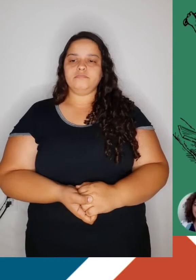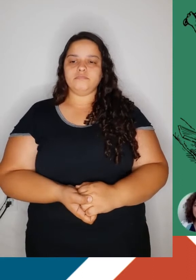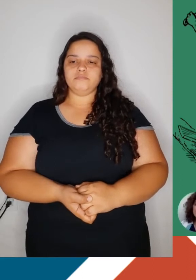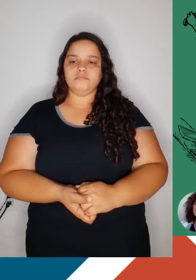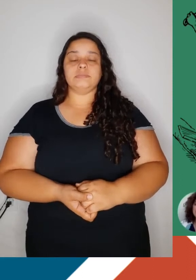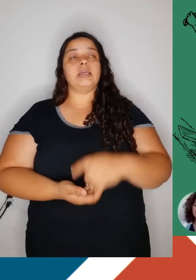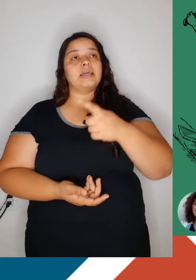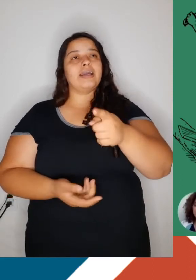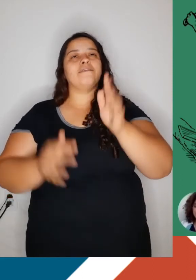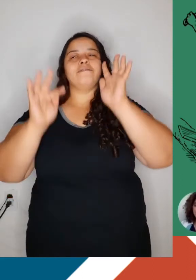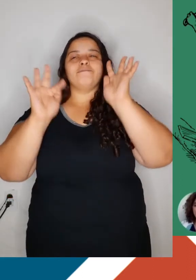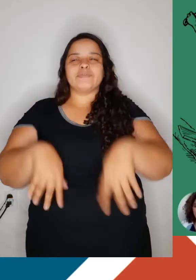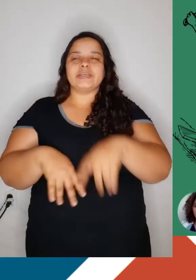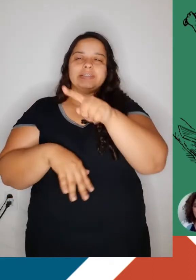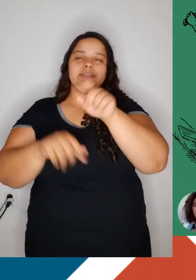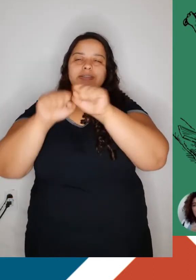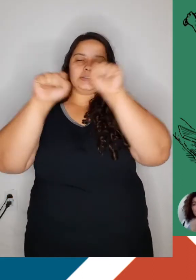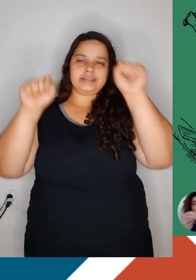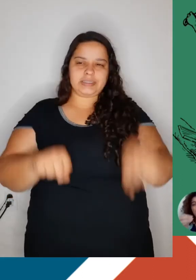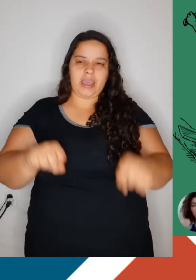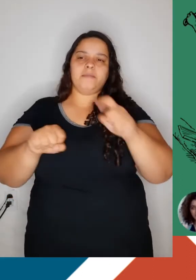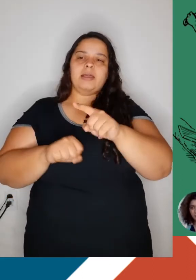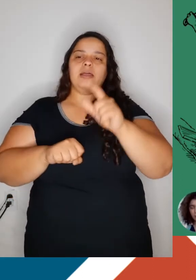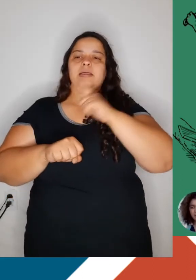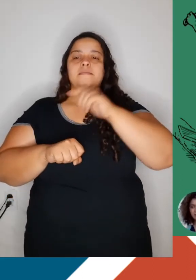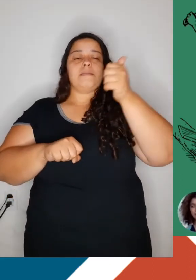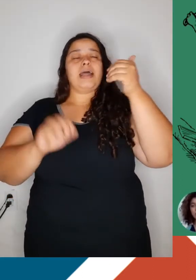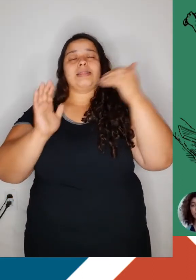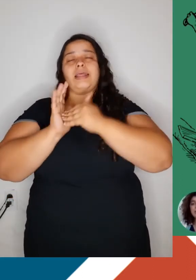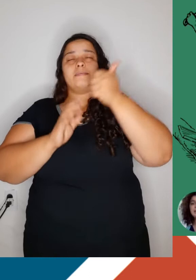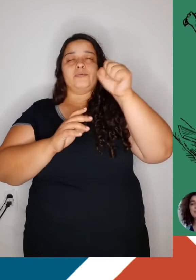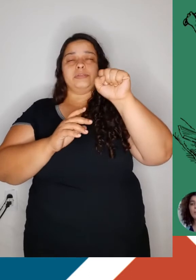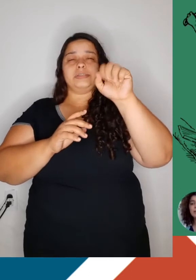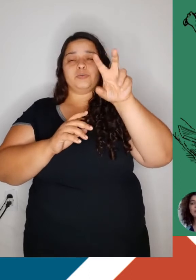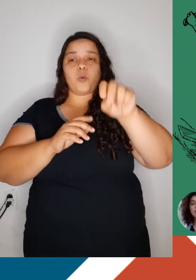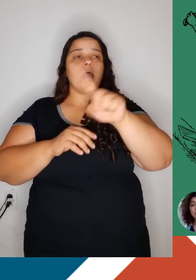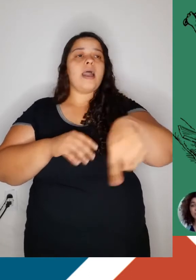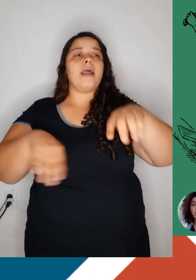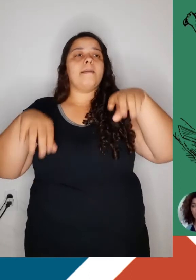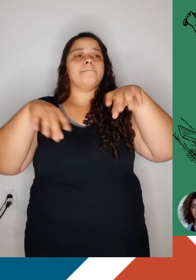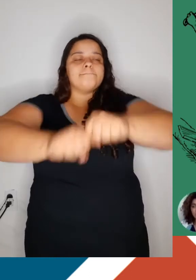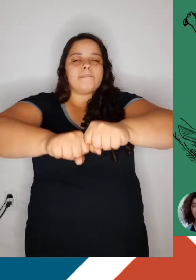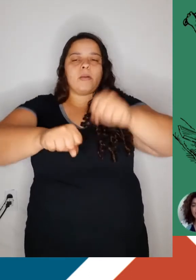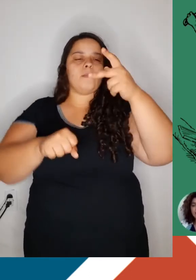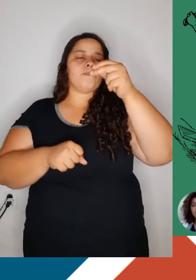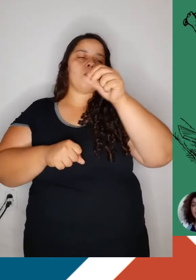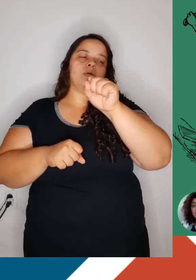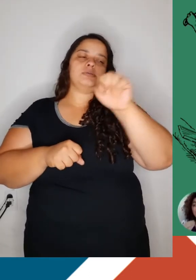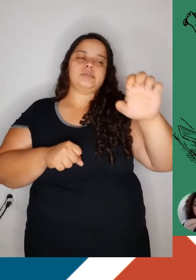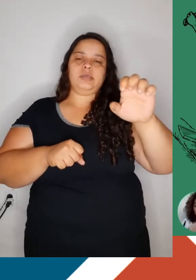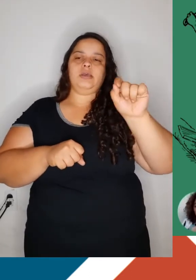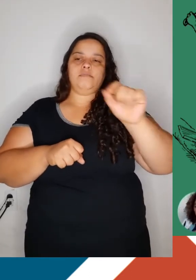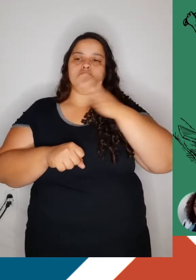A partir da extinção desse sistema, até 1850, vigorou principalmente o regime de posses, em que as